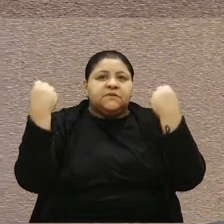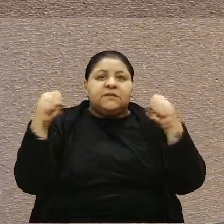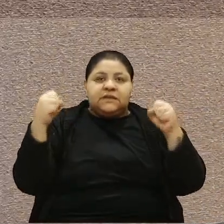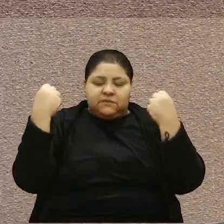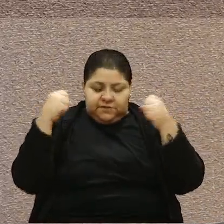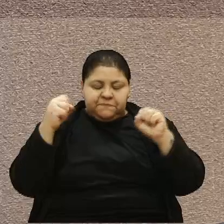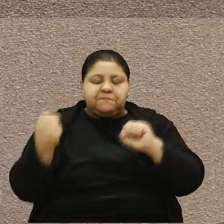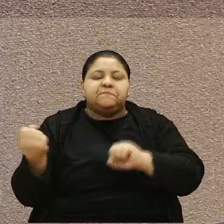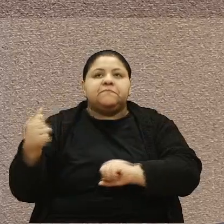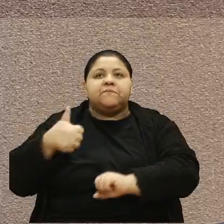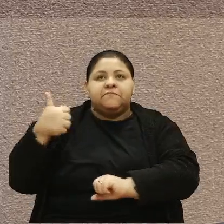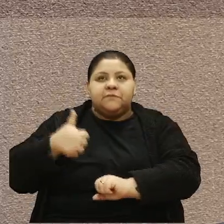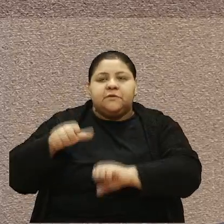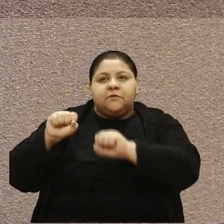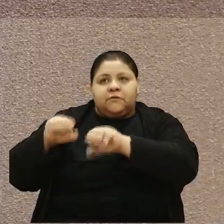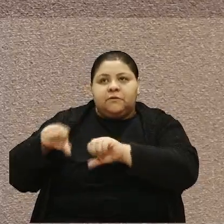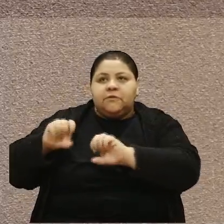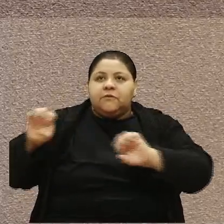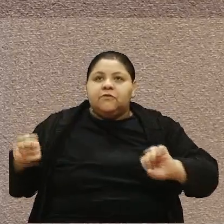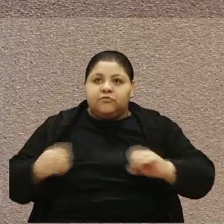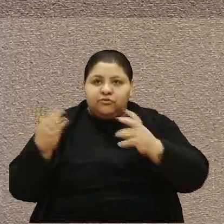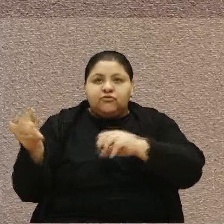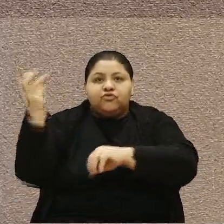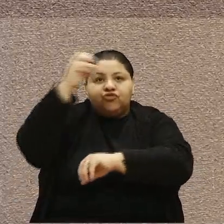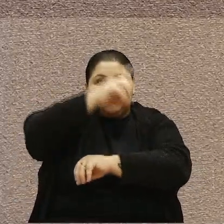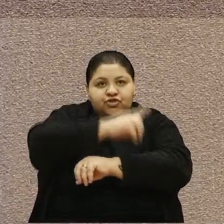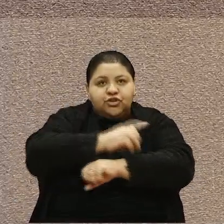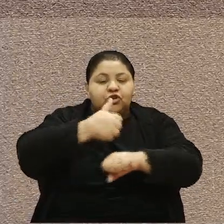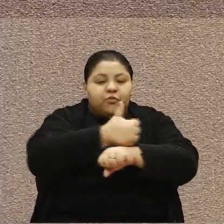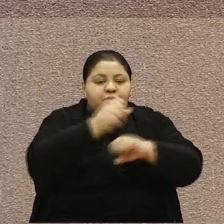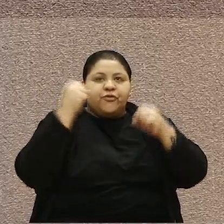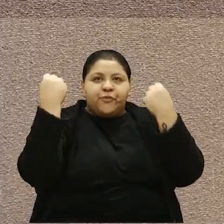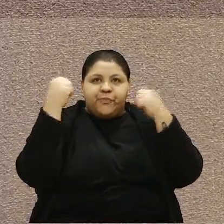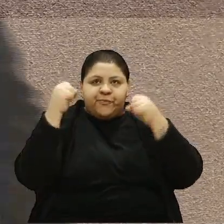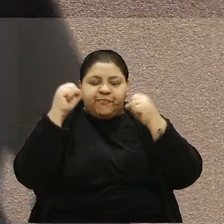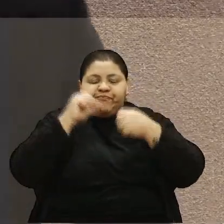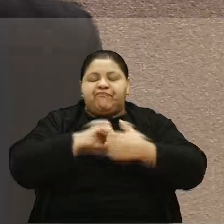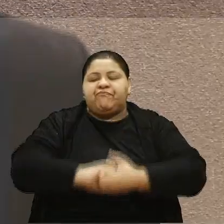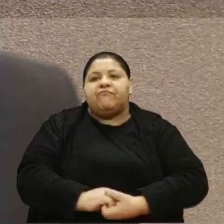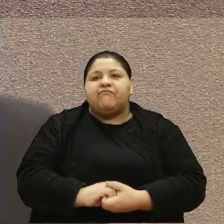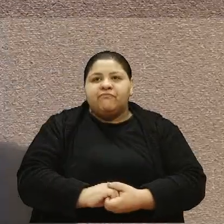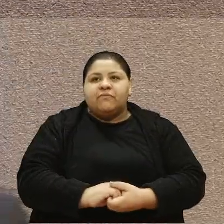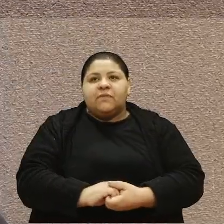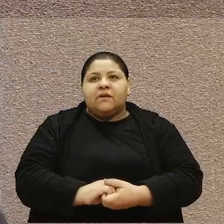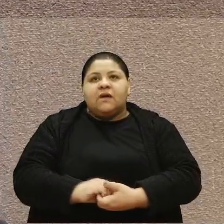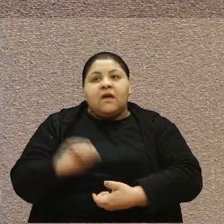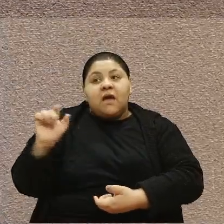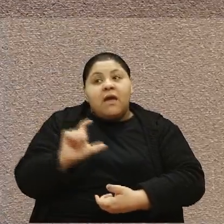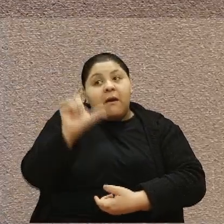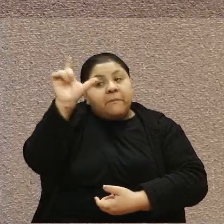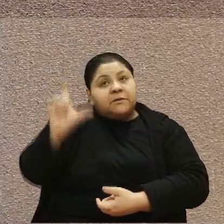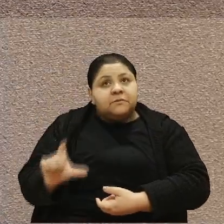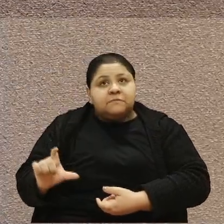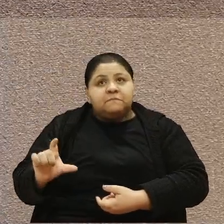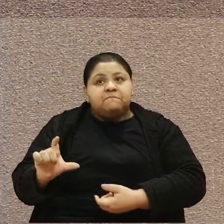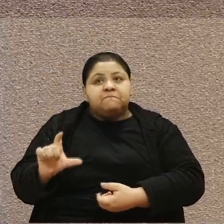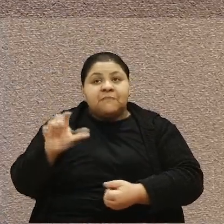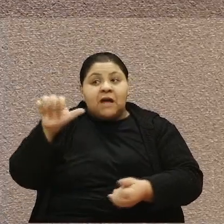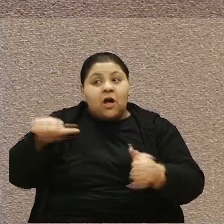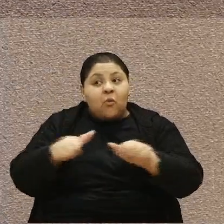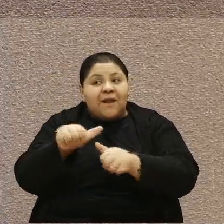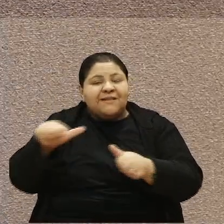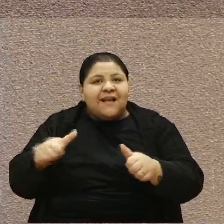dia 1º de setembro comemoram a sua data. O profissional da área de educação física é aquele que leva a qualidade de